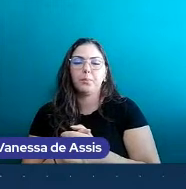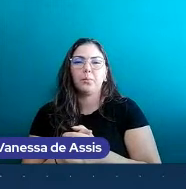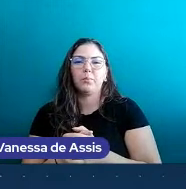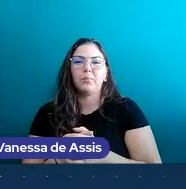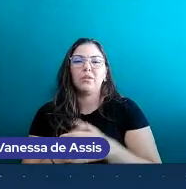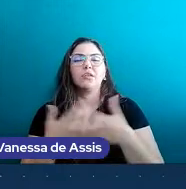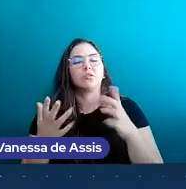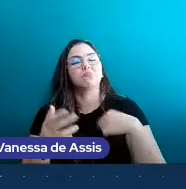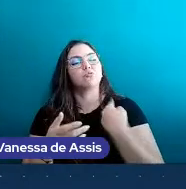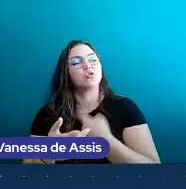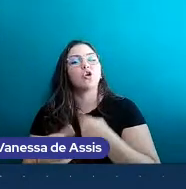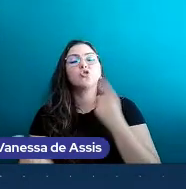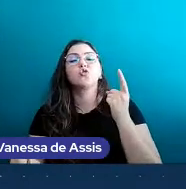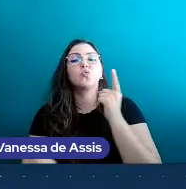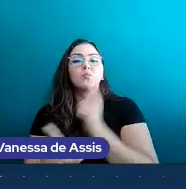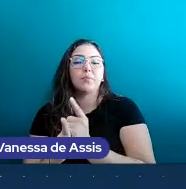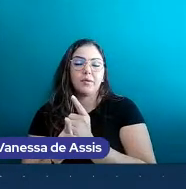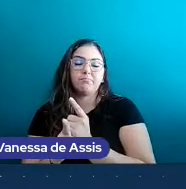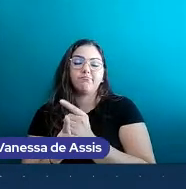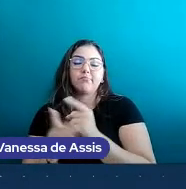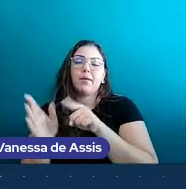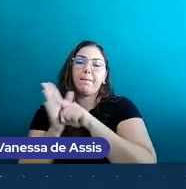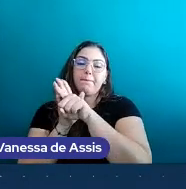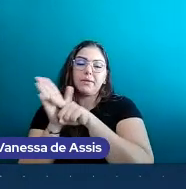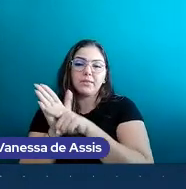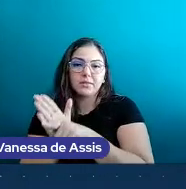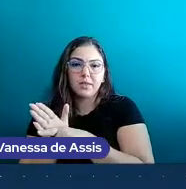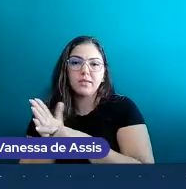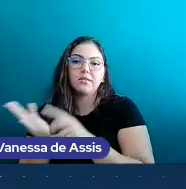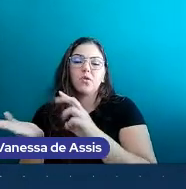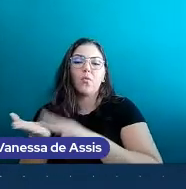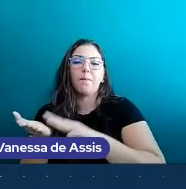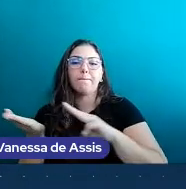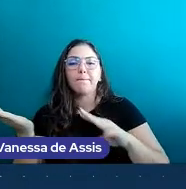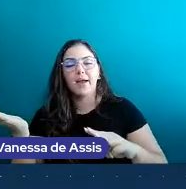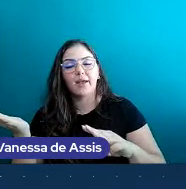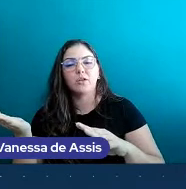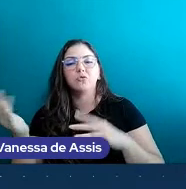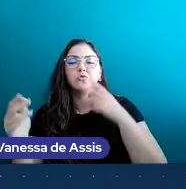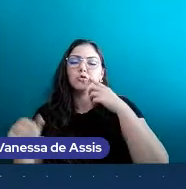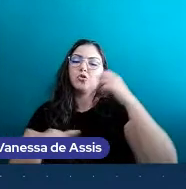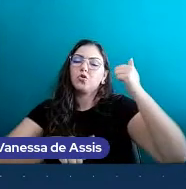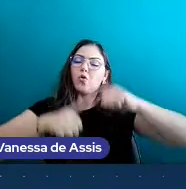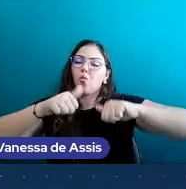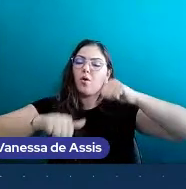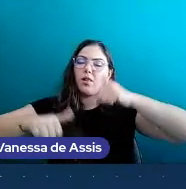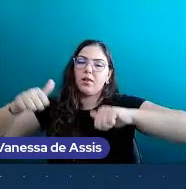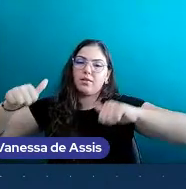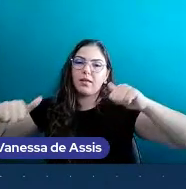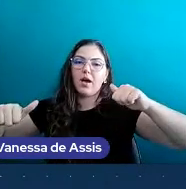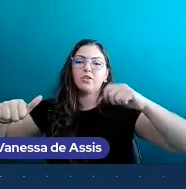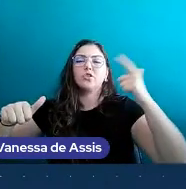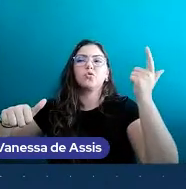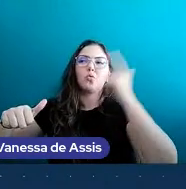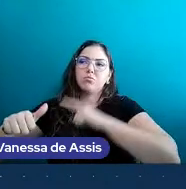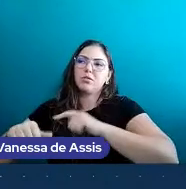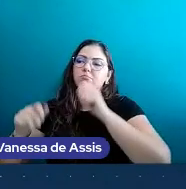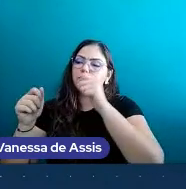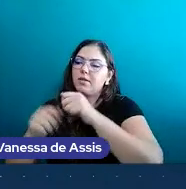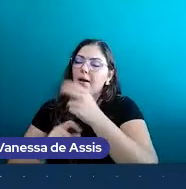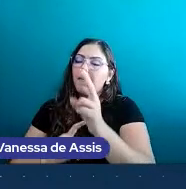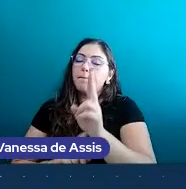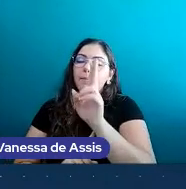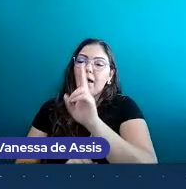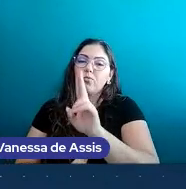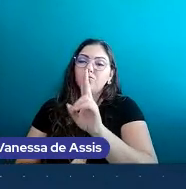método científico, qualitativo, a gente transformou também numa aplicabilidade para as pessoas. E